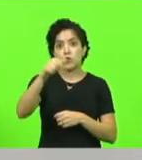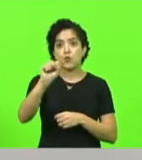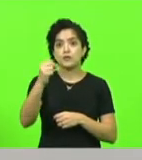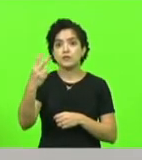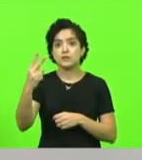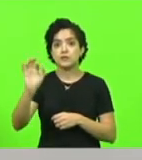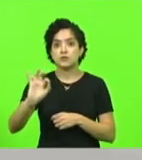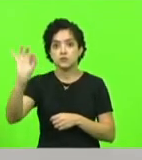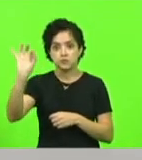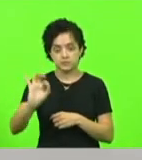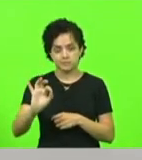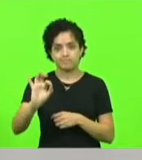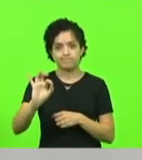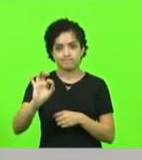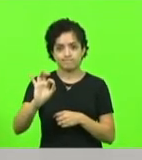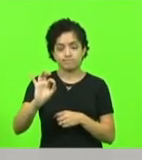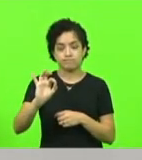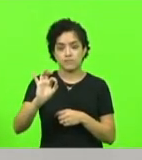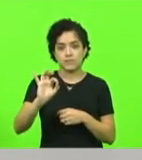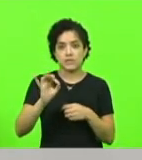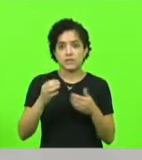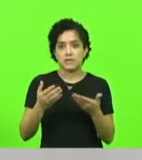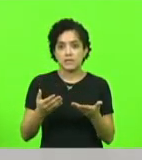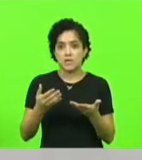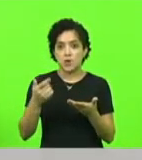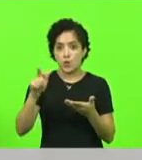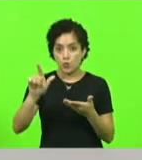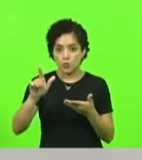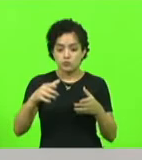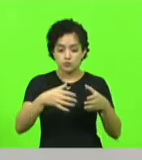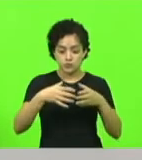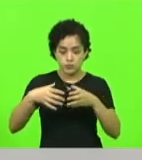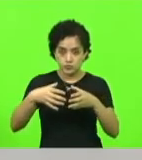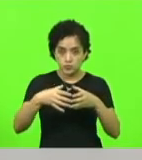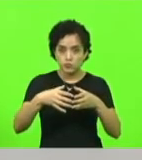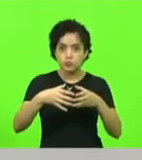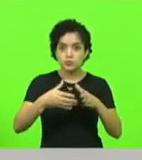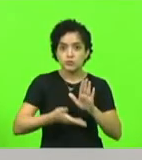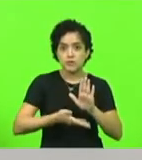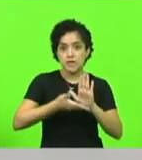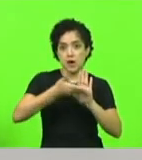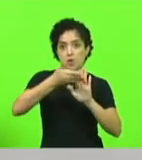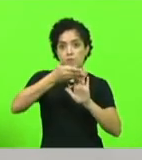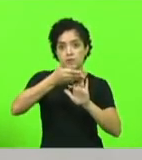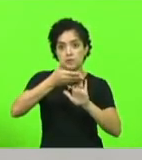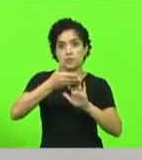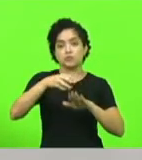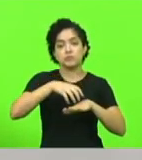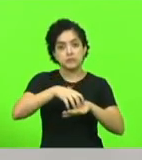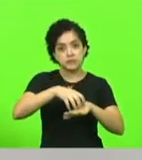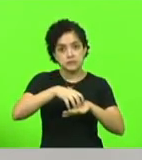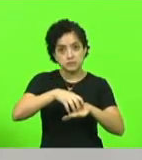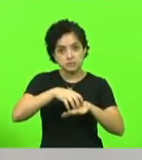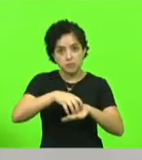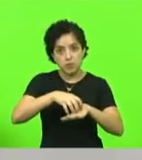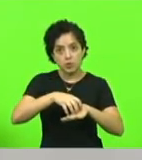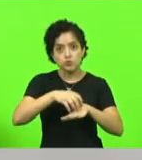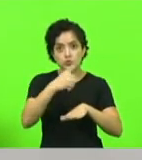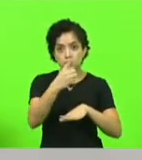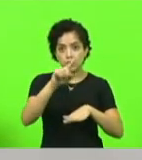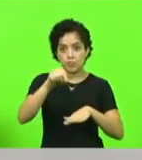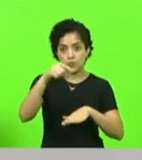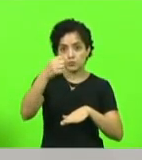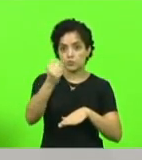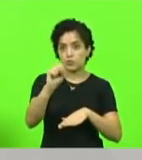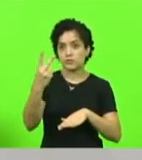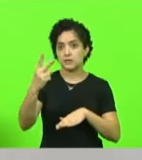no bolso do trabalhador brasileiro. Os outros dois grupos que mais elevaram o IPCA foram os de transporte, com alta de